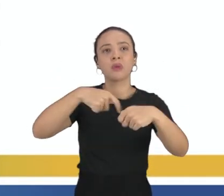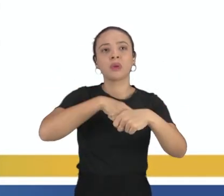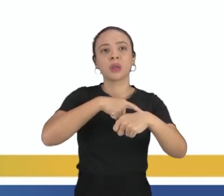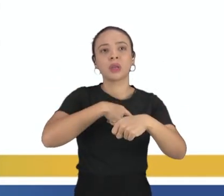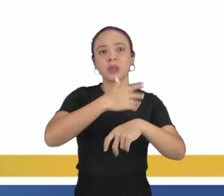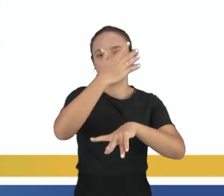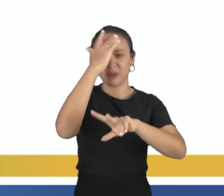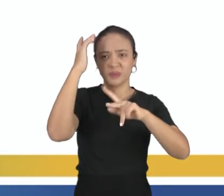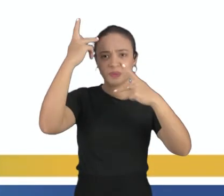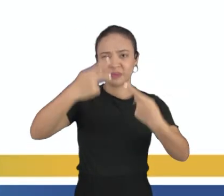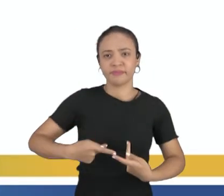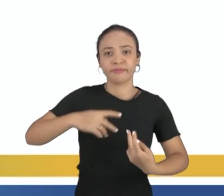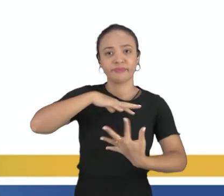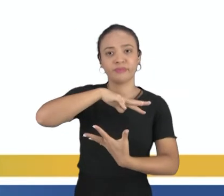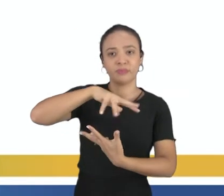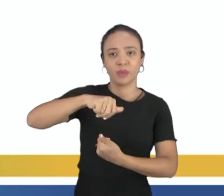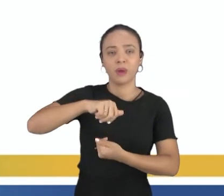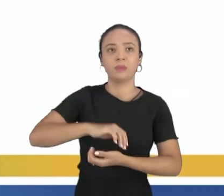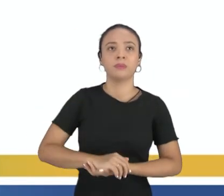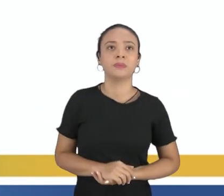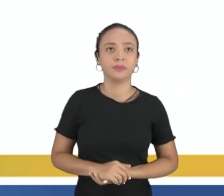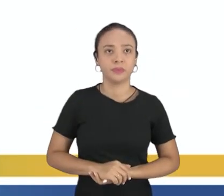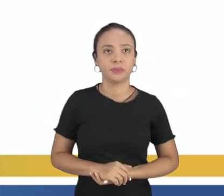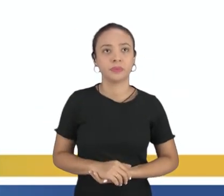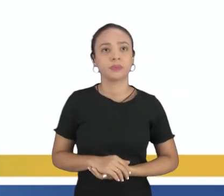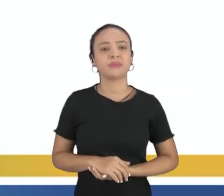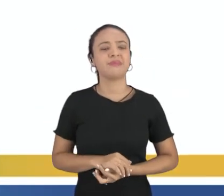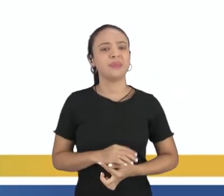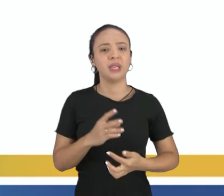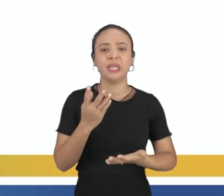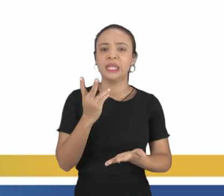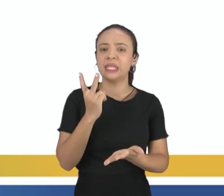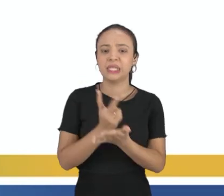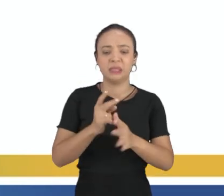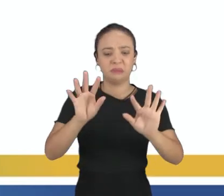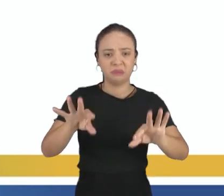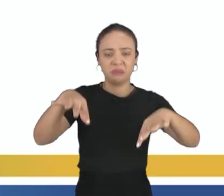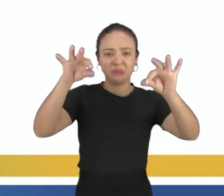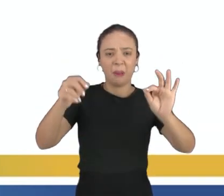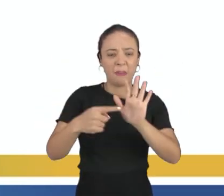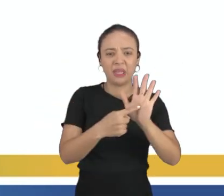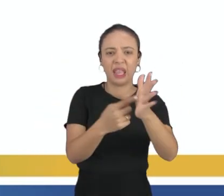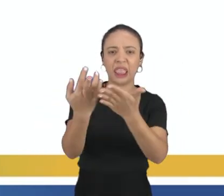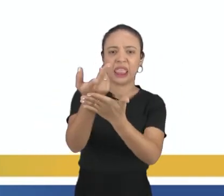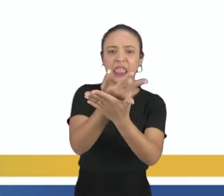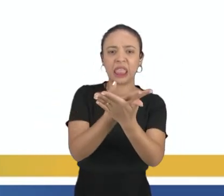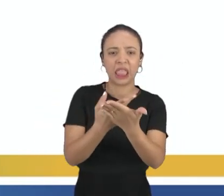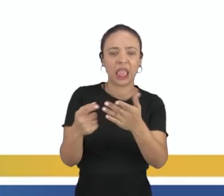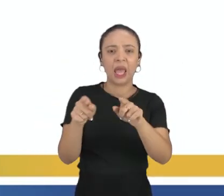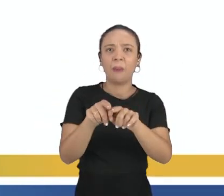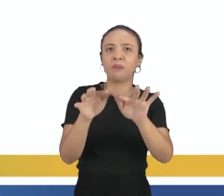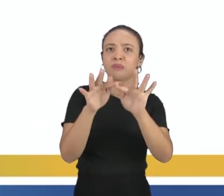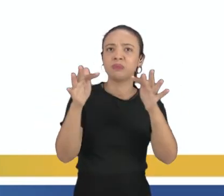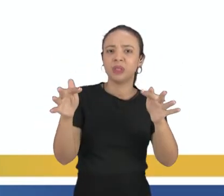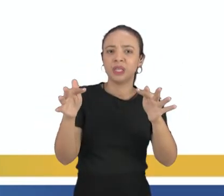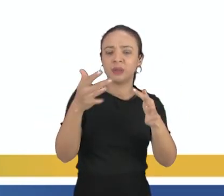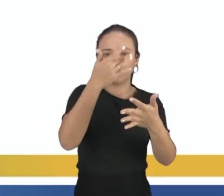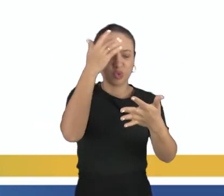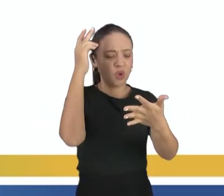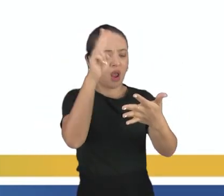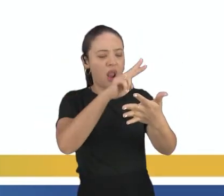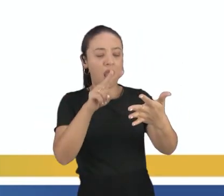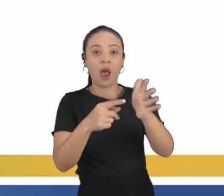humana universal. E aí, a cada página, desenhos e narrativas simples cuidam de apresentar aos leitores